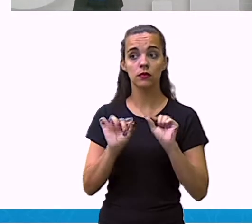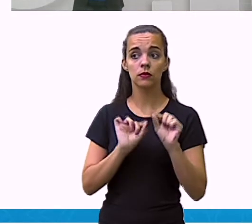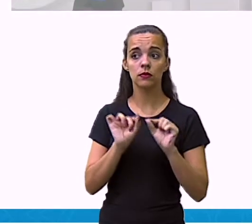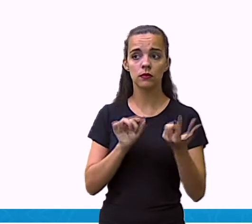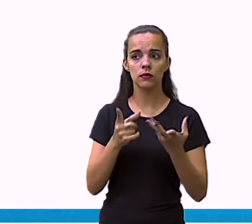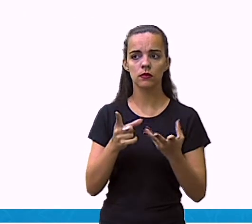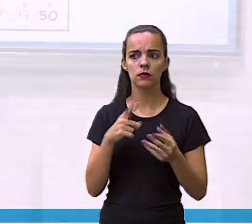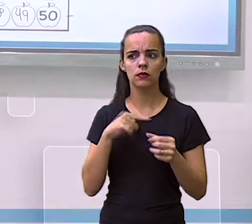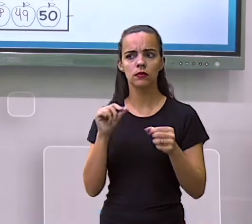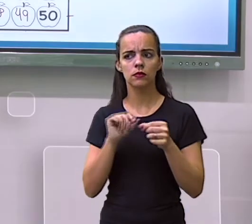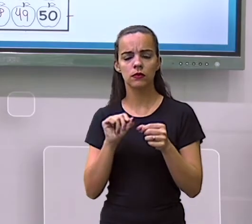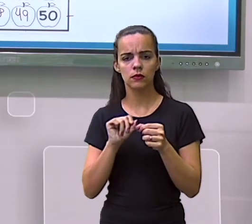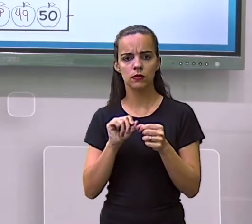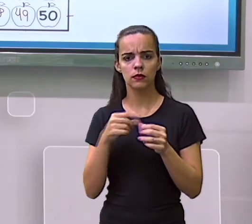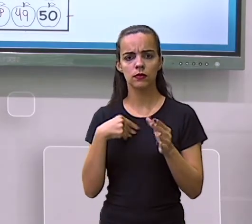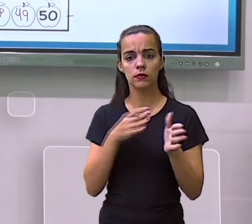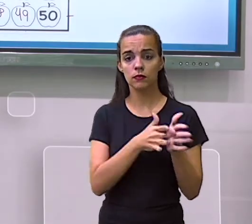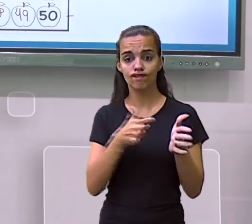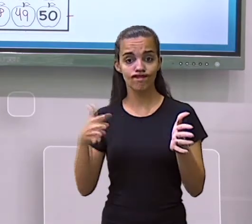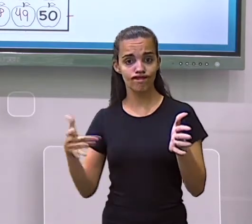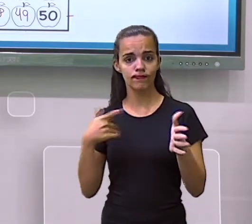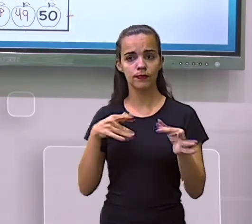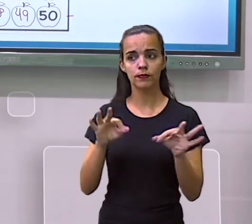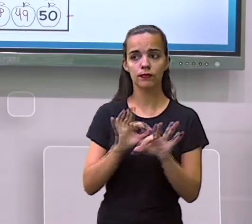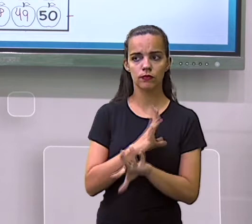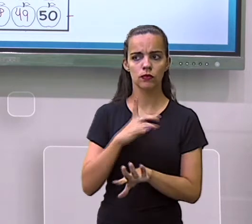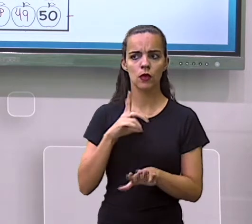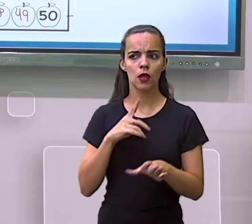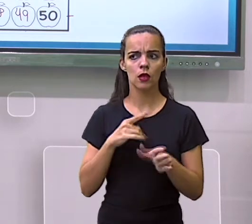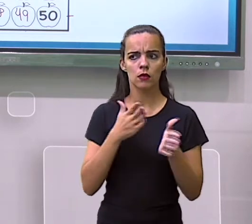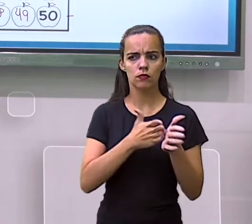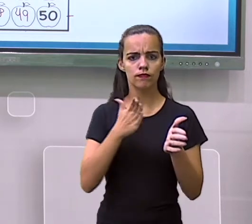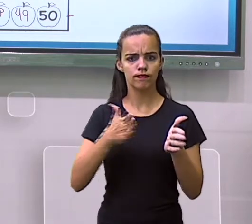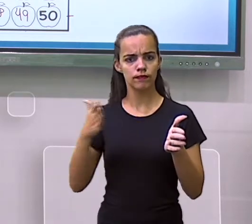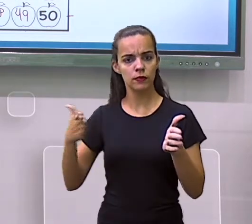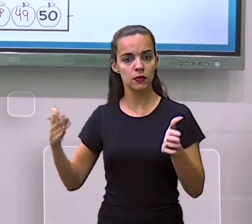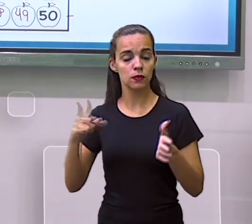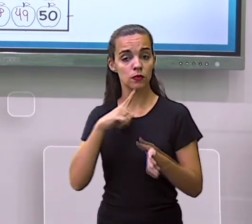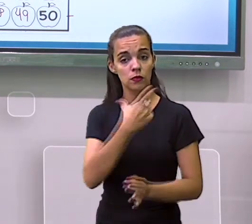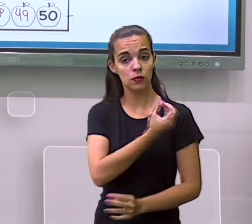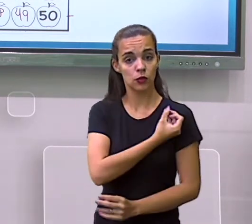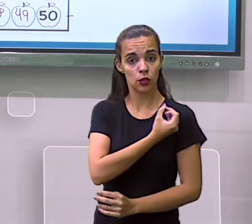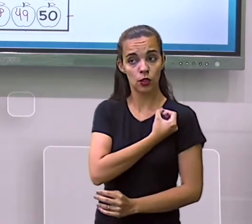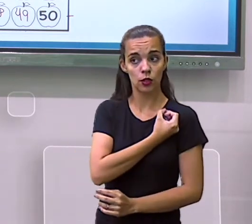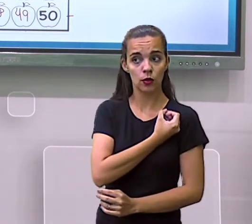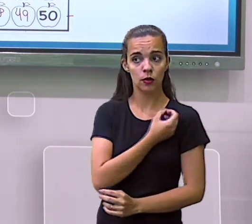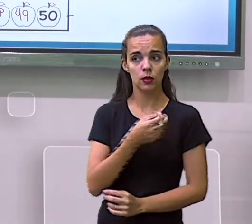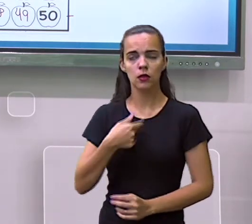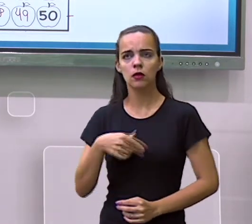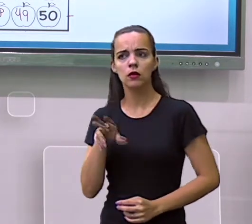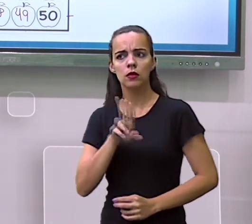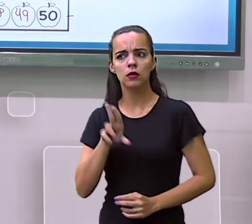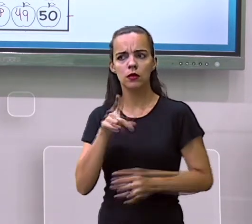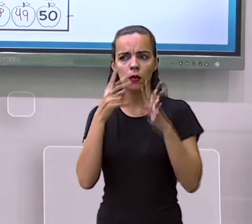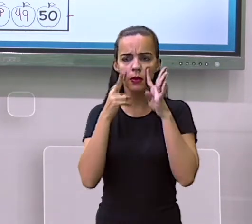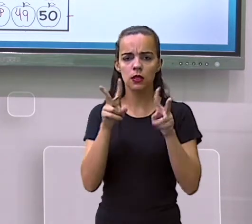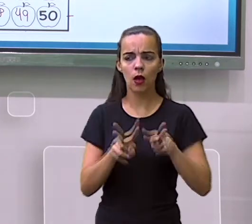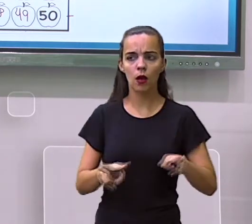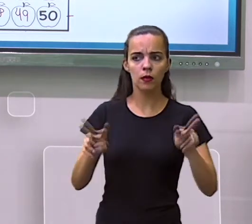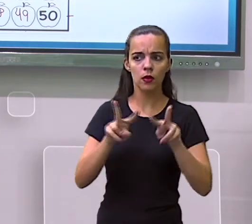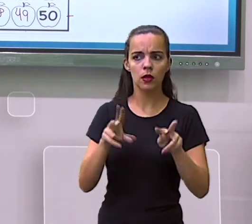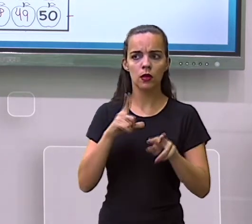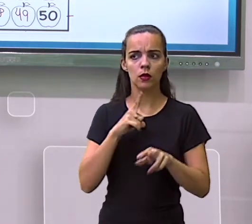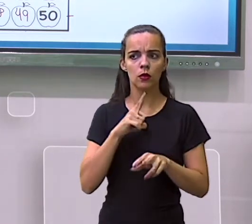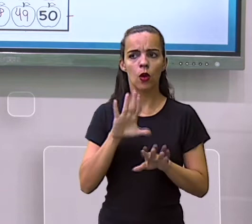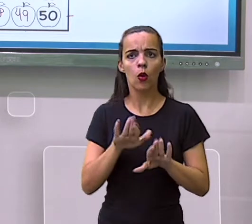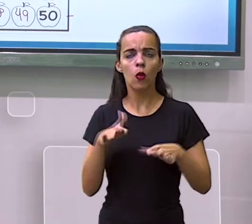é para esses padrões que a sequência numérica vai nos apresentar. Aqui nós observamos então